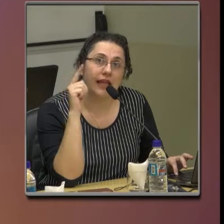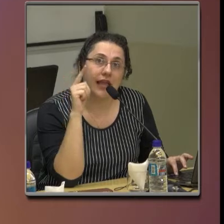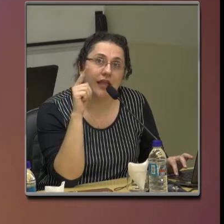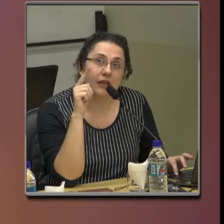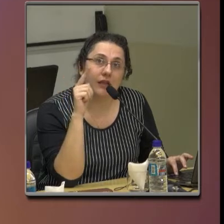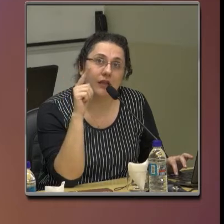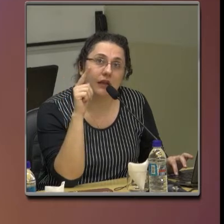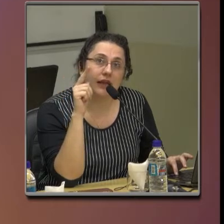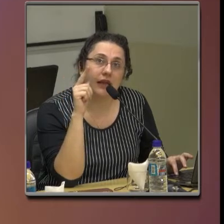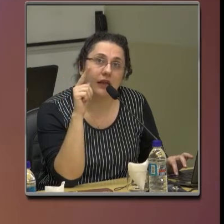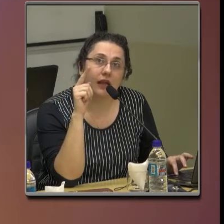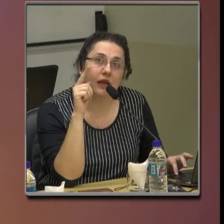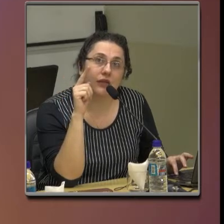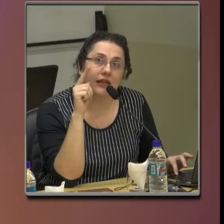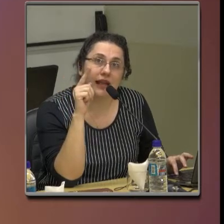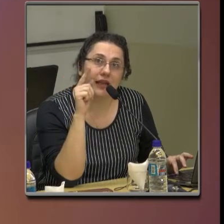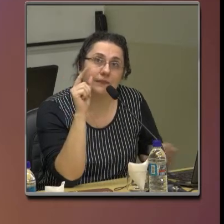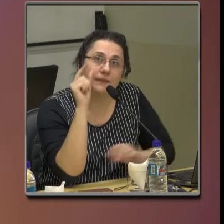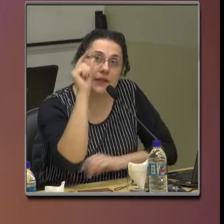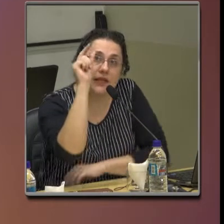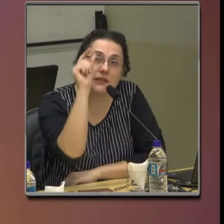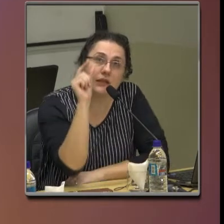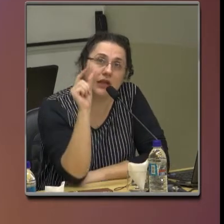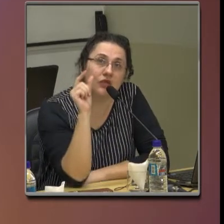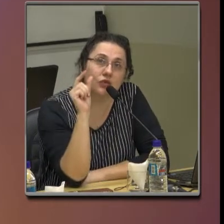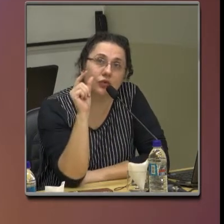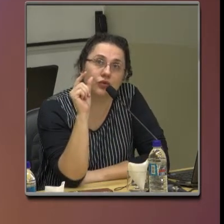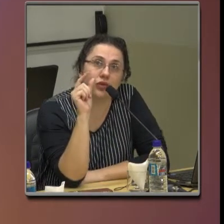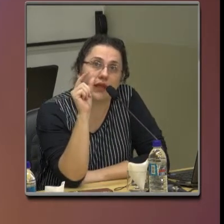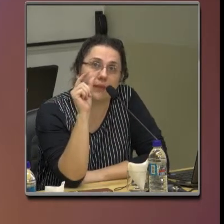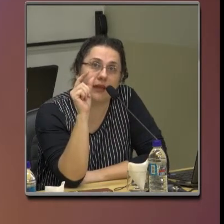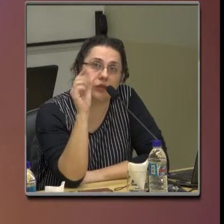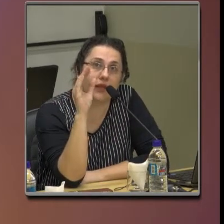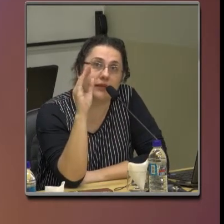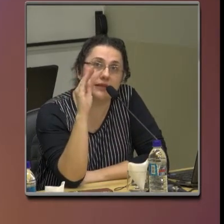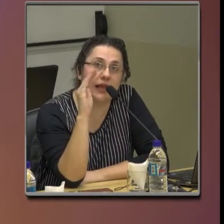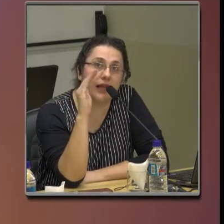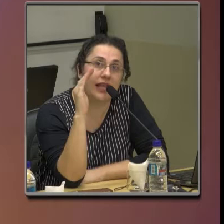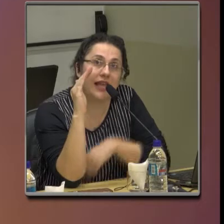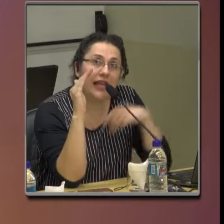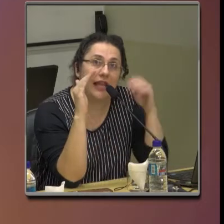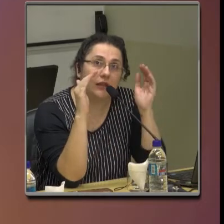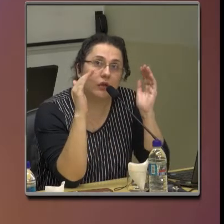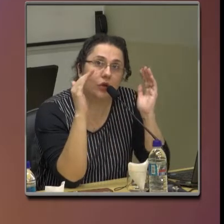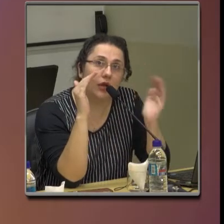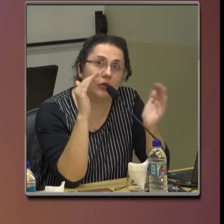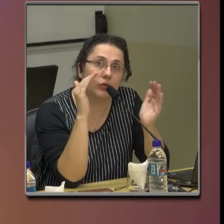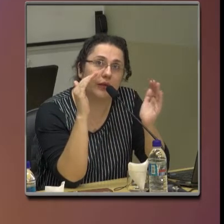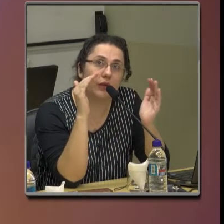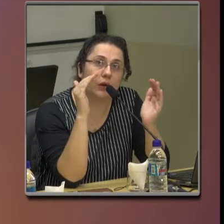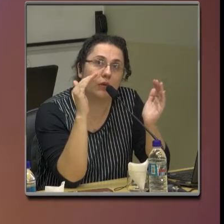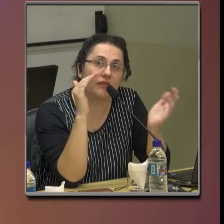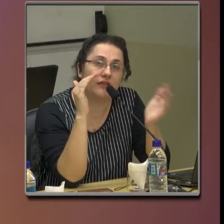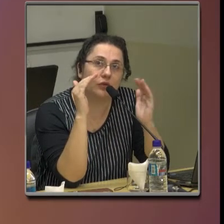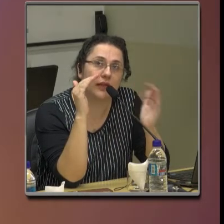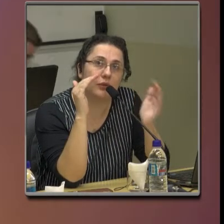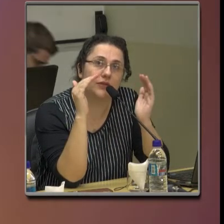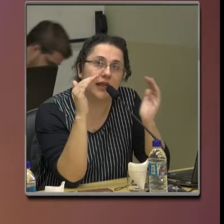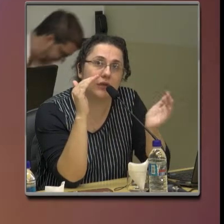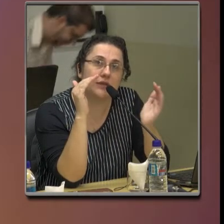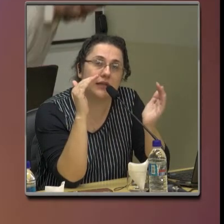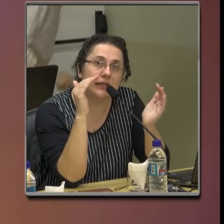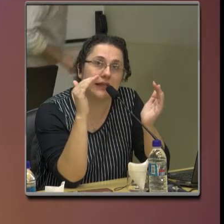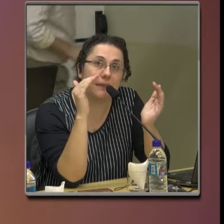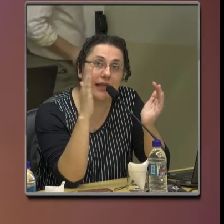A ideia é alterar esse trecho do zoneamento, que ele está entre o córrego do Paiol, que vai voltar